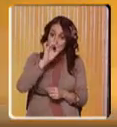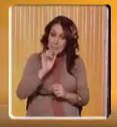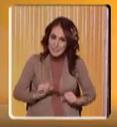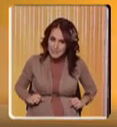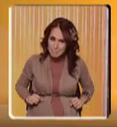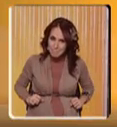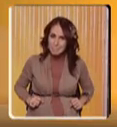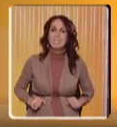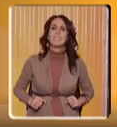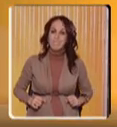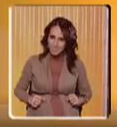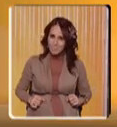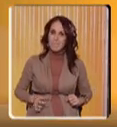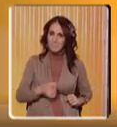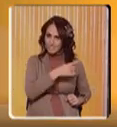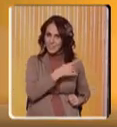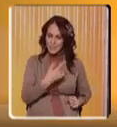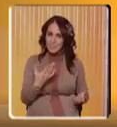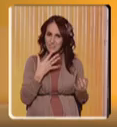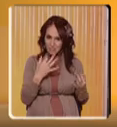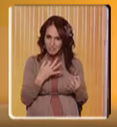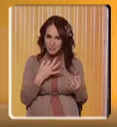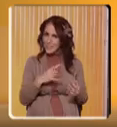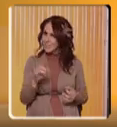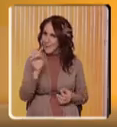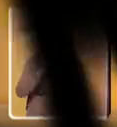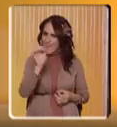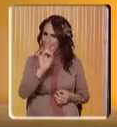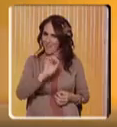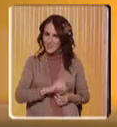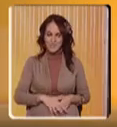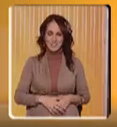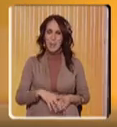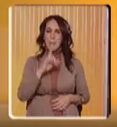muito bem. Então vamos à pergunta. As delícias do mar são um verdadeiro marisco? Não. É